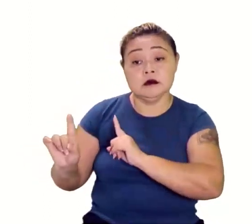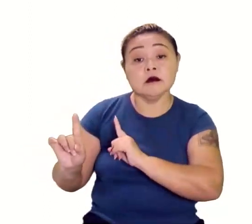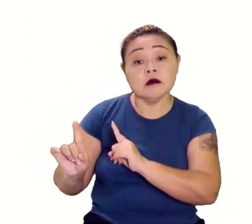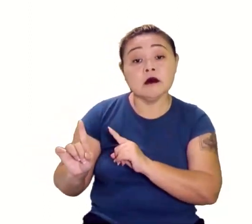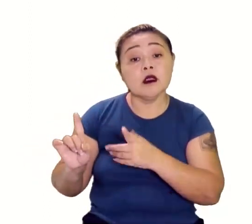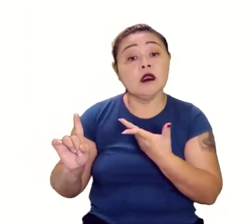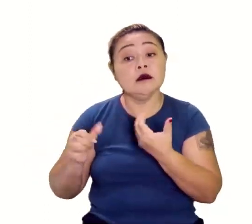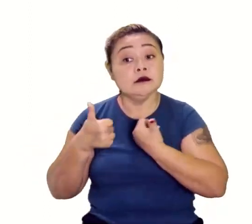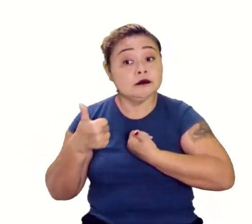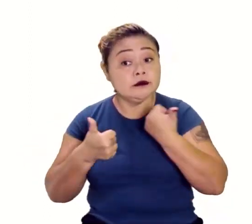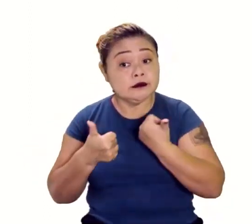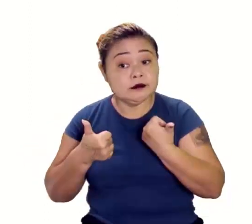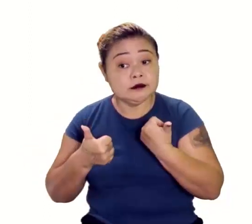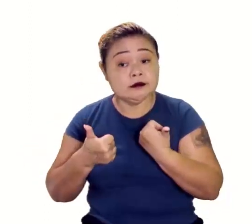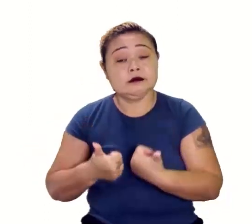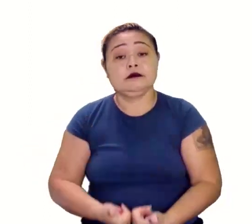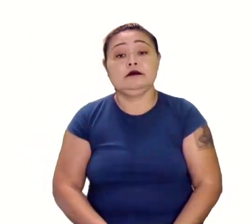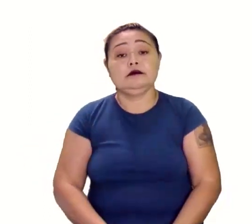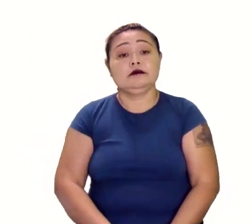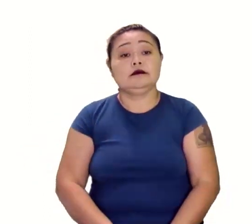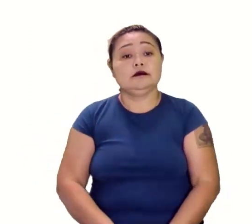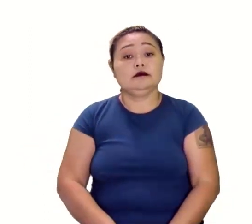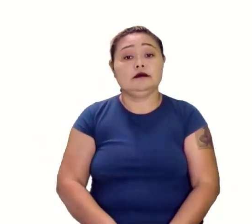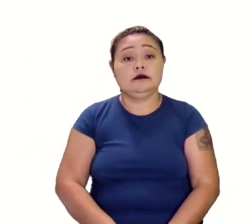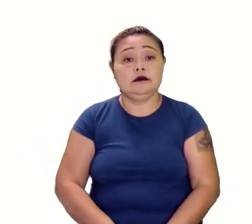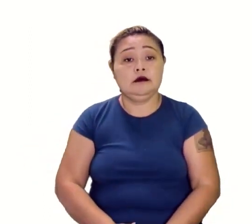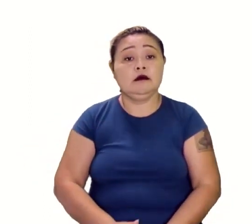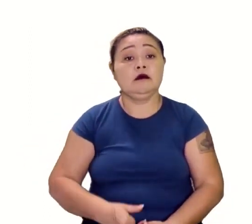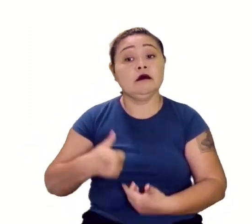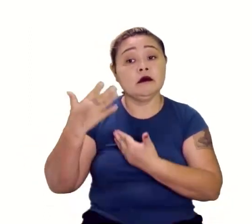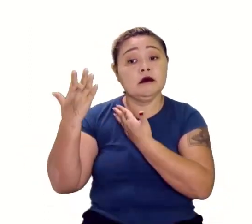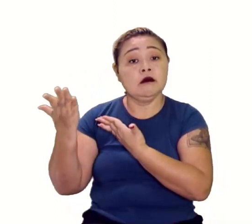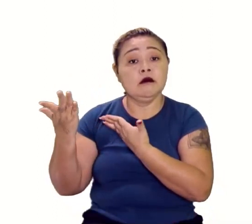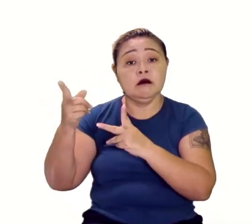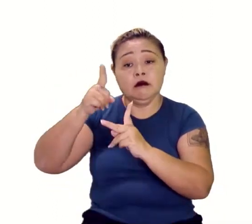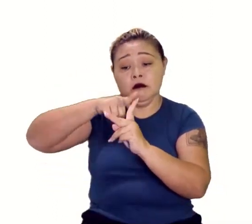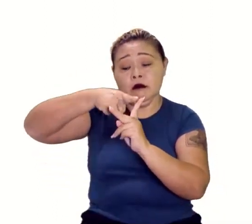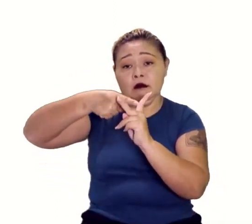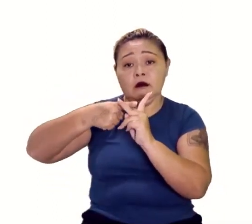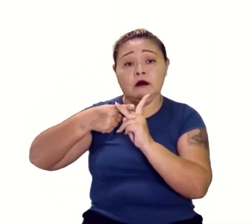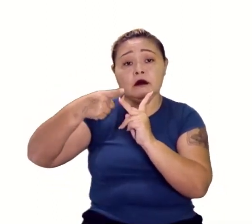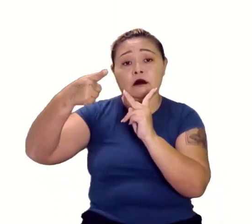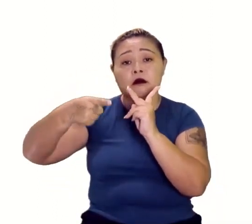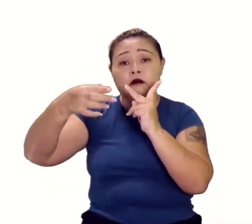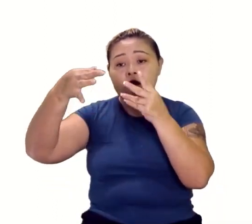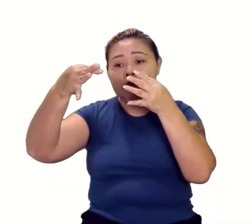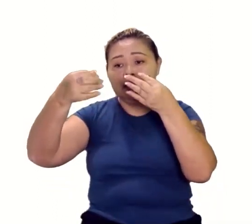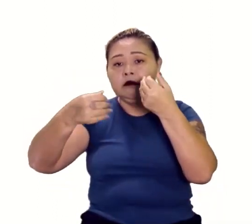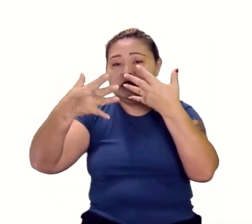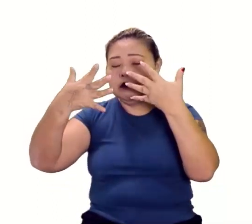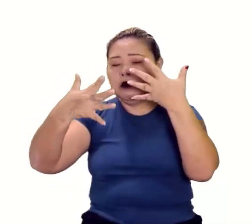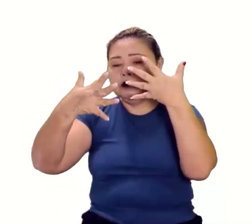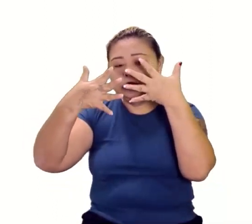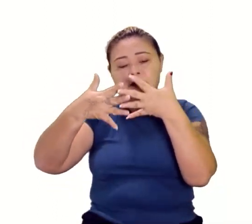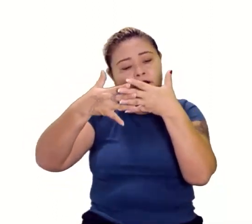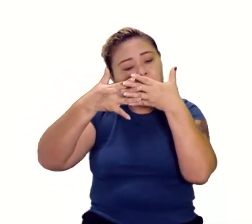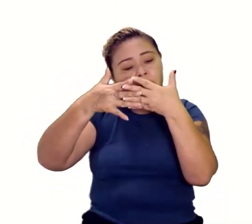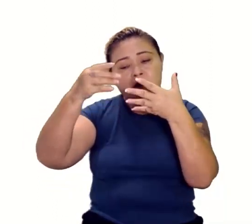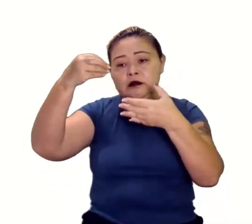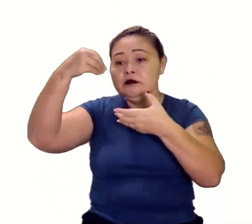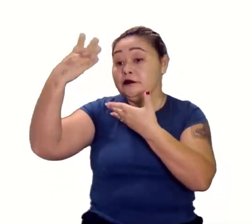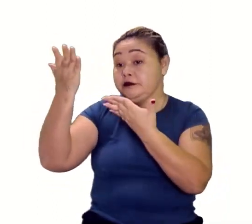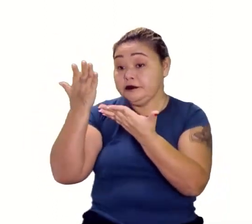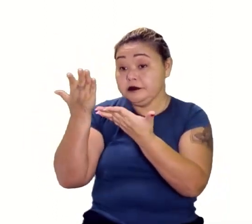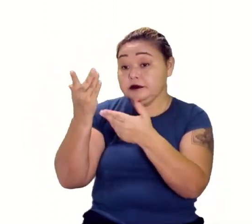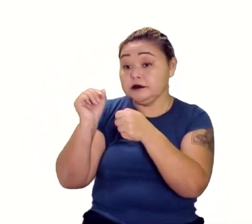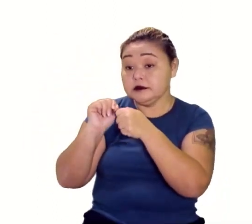tá? Beleza? Beleza. Então, vamos lá. E aí, na radiciação existem alguns detalhes que confundem muitos alunos no